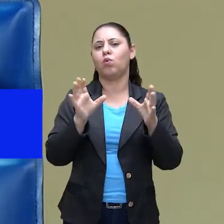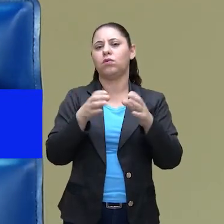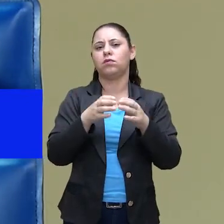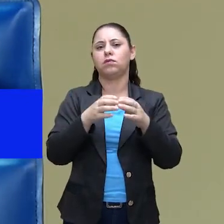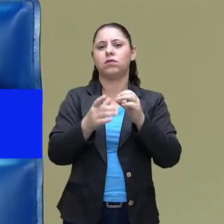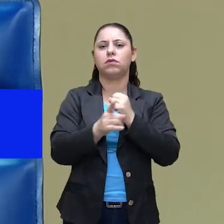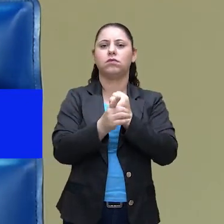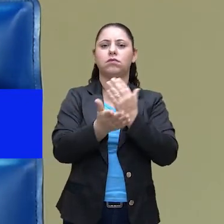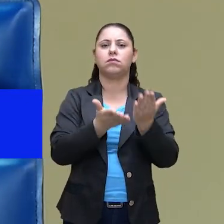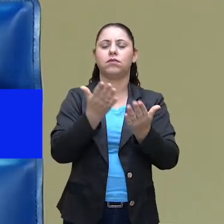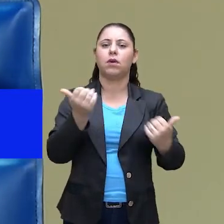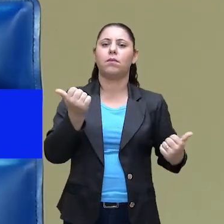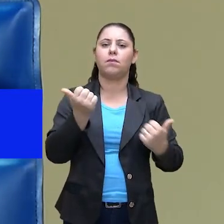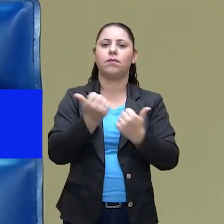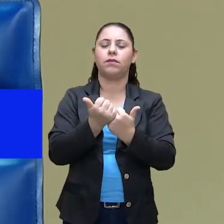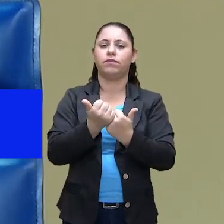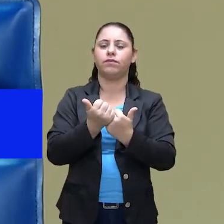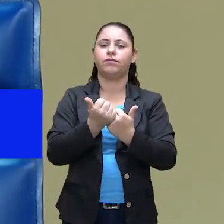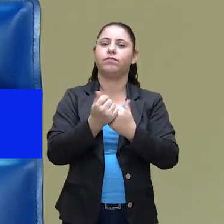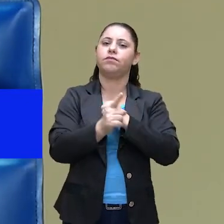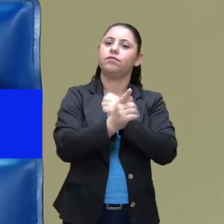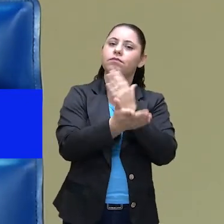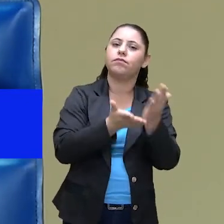de apoio? Terapeuta,